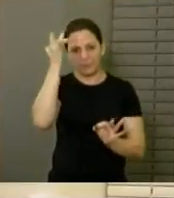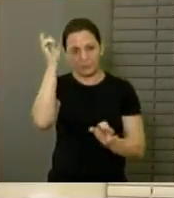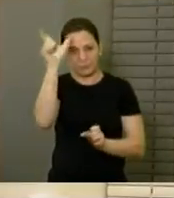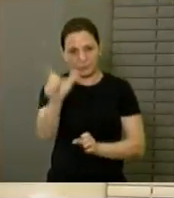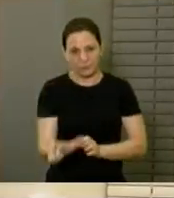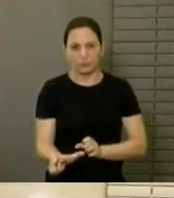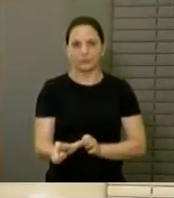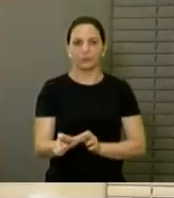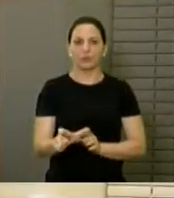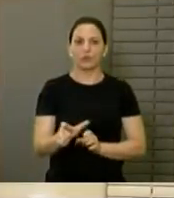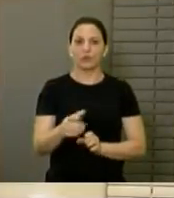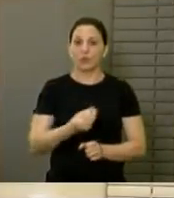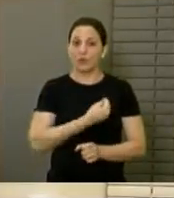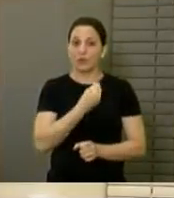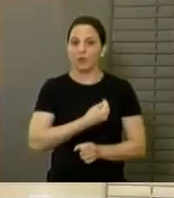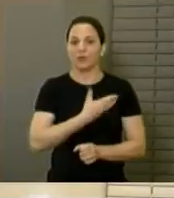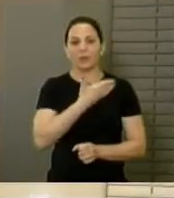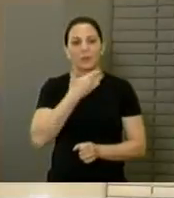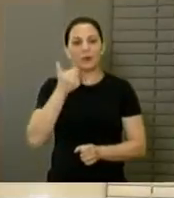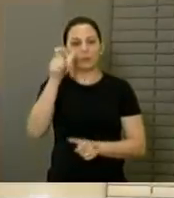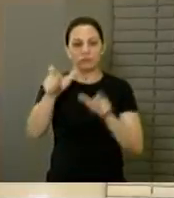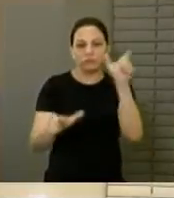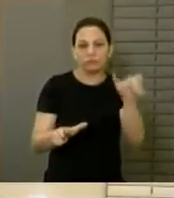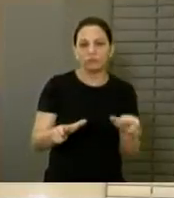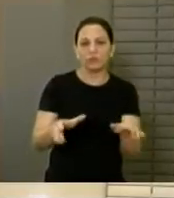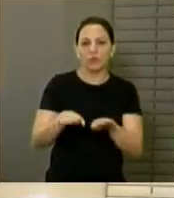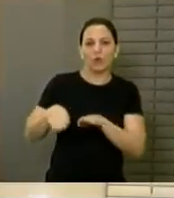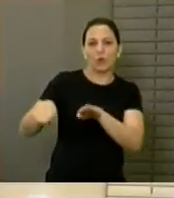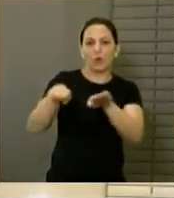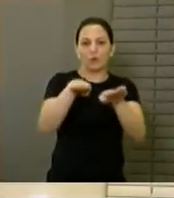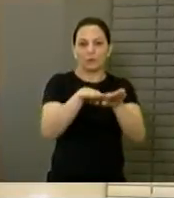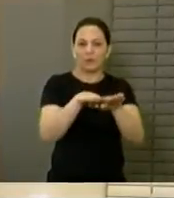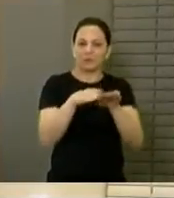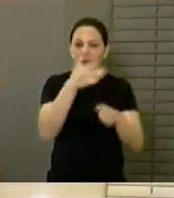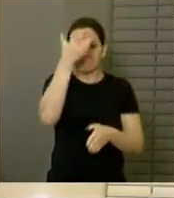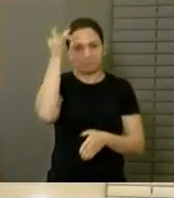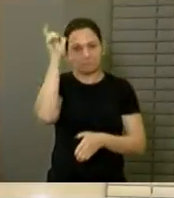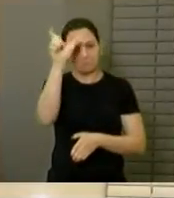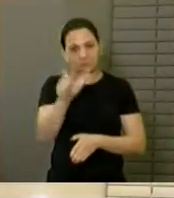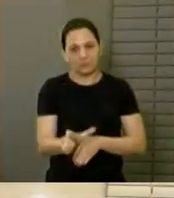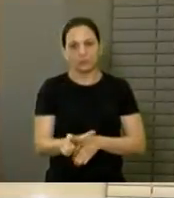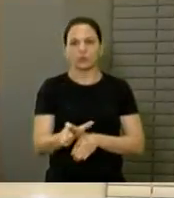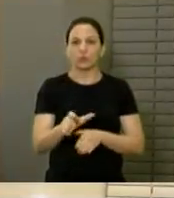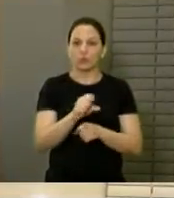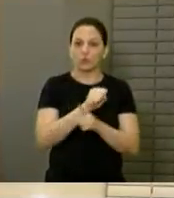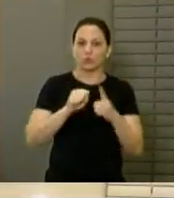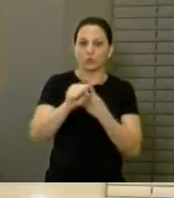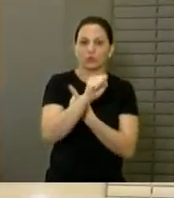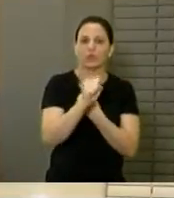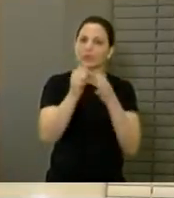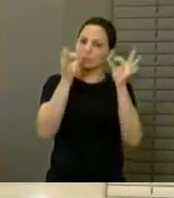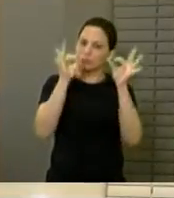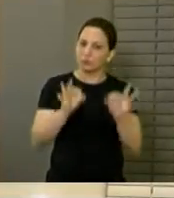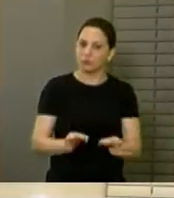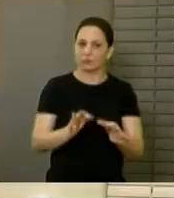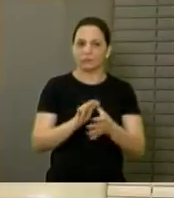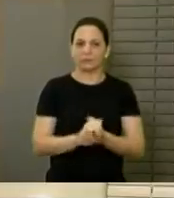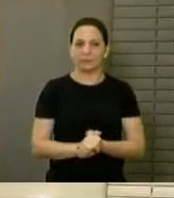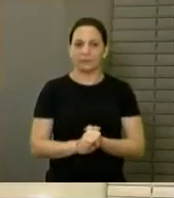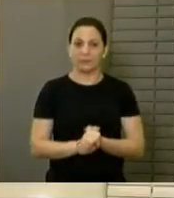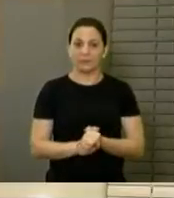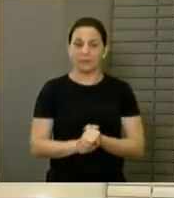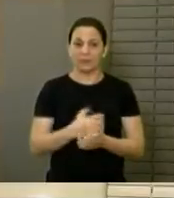vida das pessoas seja melhor, para que haja igualdade entre os seres humanos e para que nossa sociedade seja mais justa.